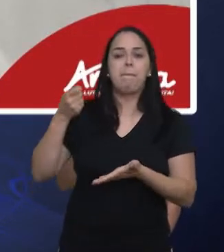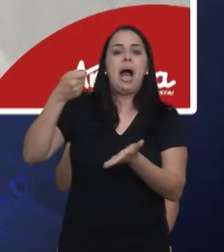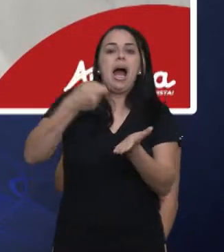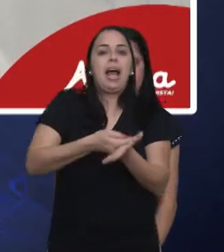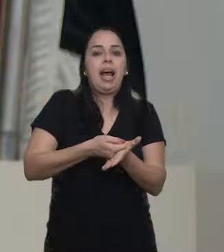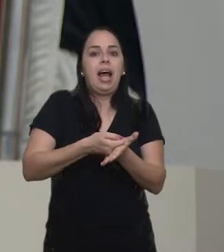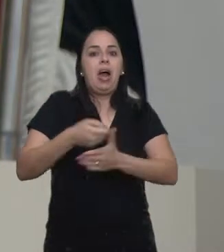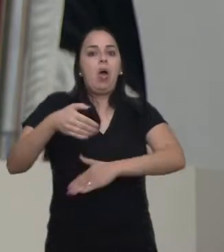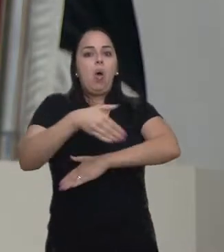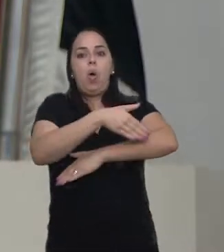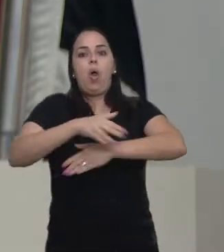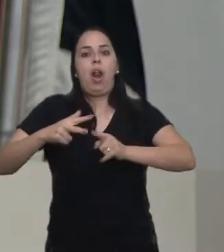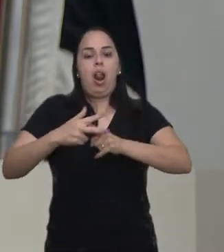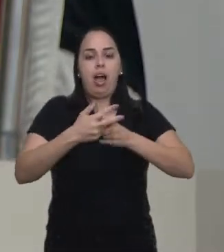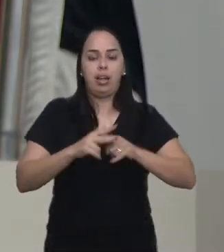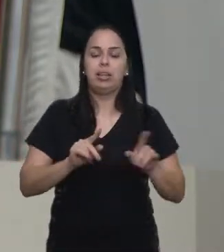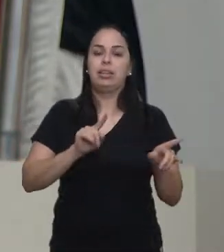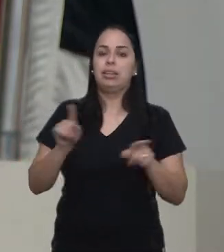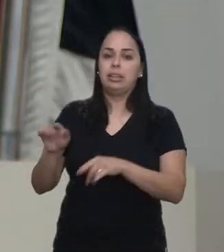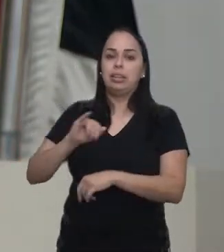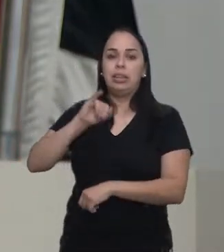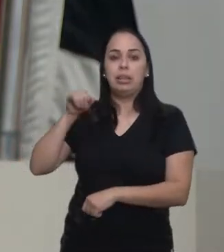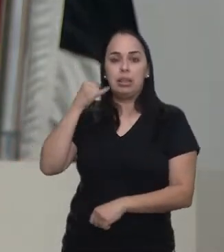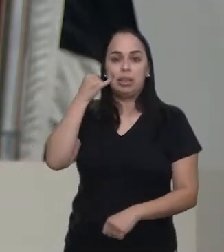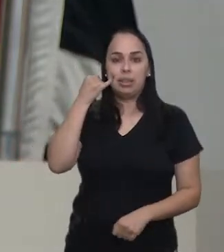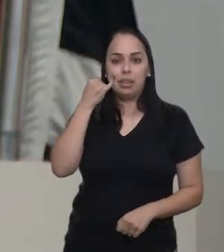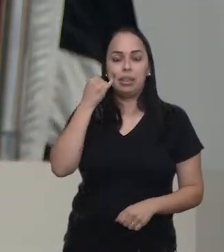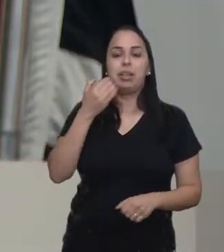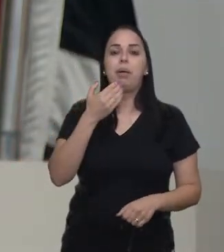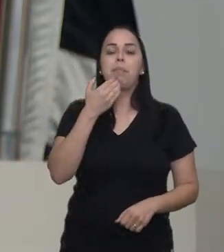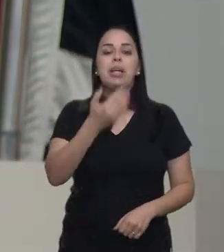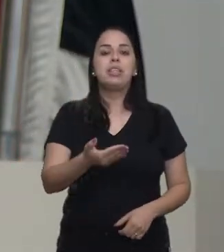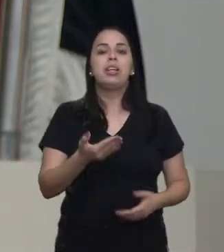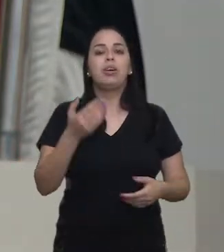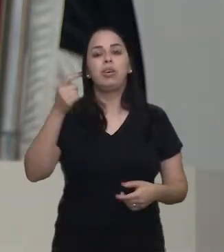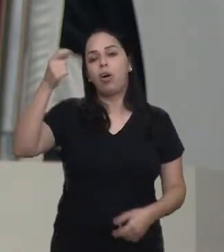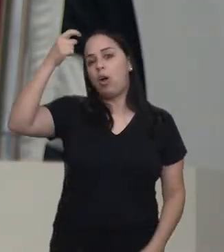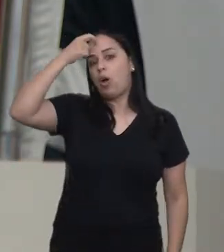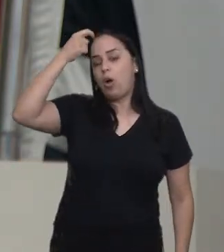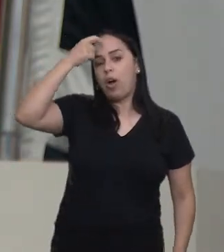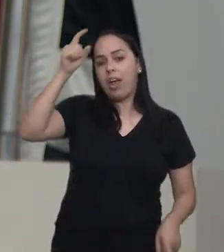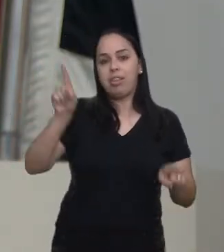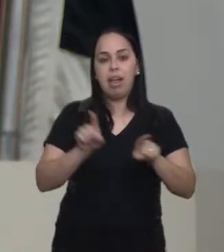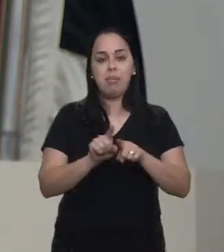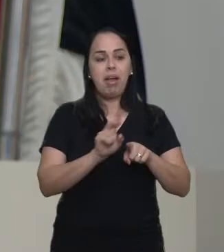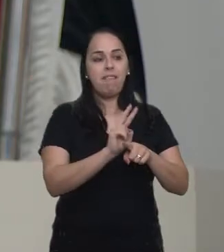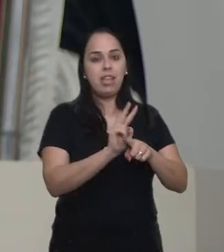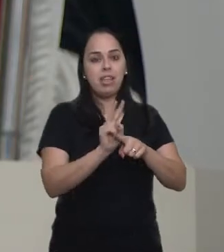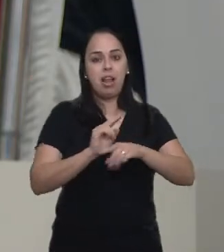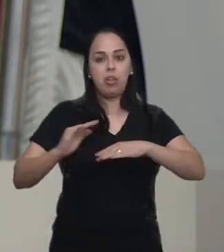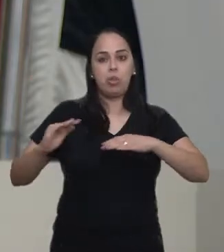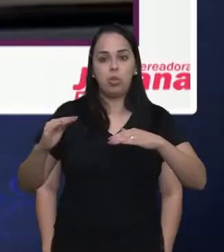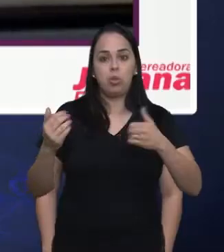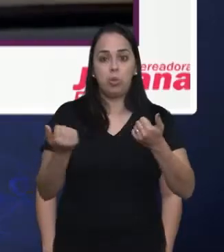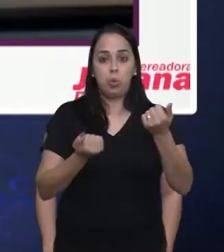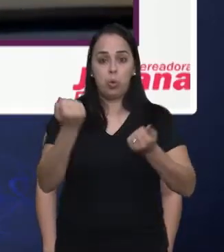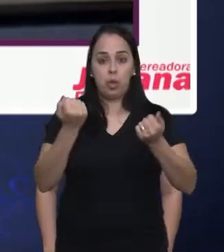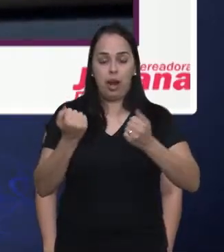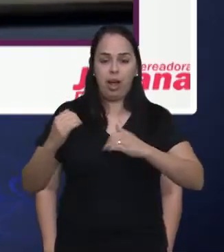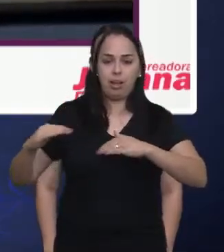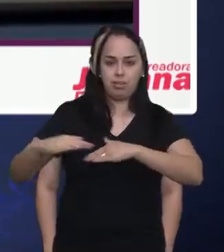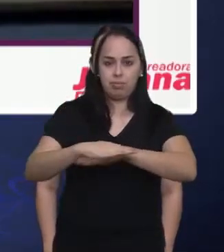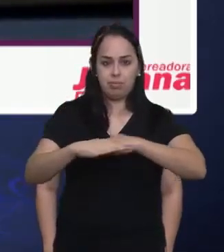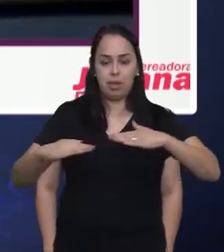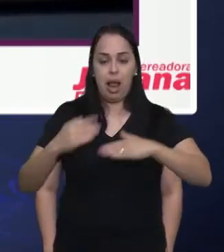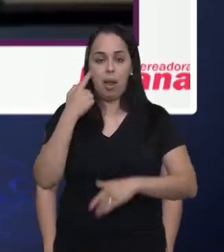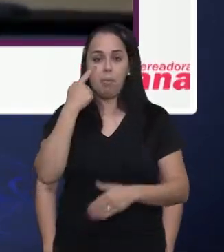da cidade. E o recado da vereadora Juliana Fraga foi por maior consciência e fiscalização no trânsito. Ela